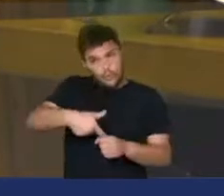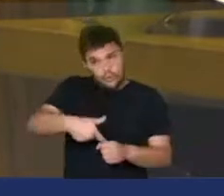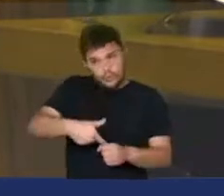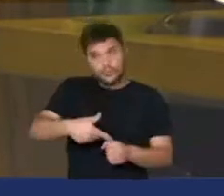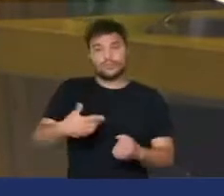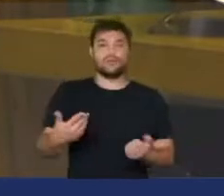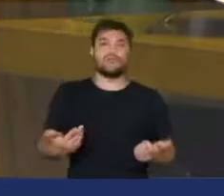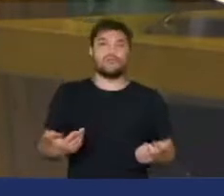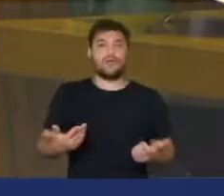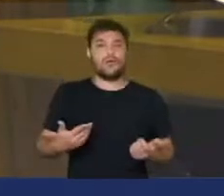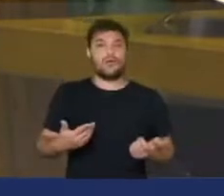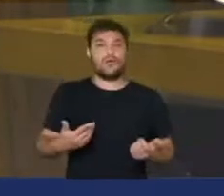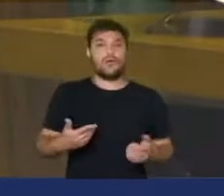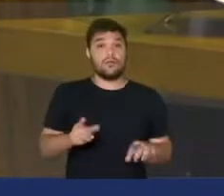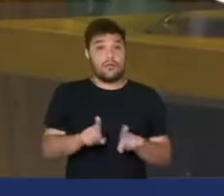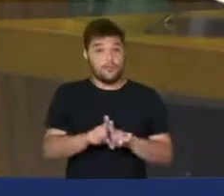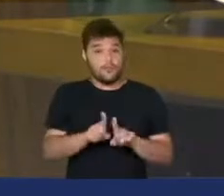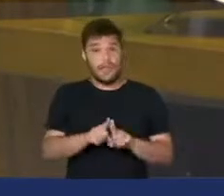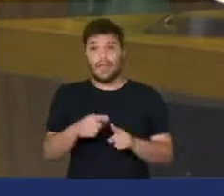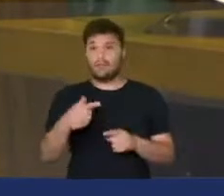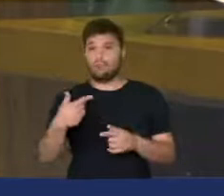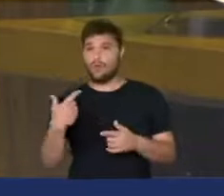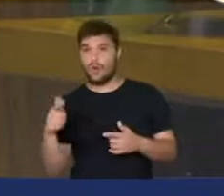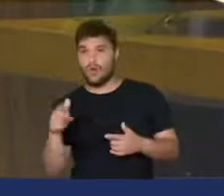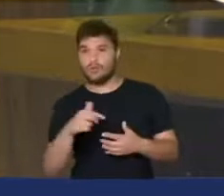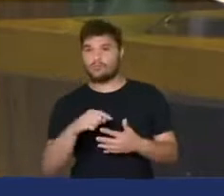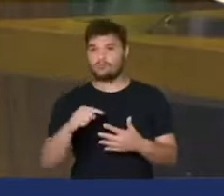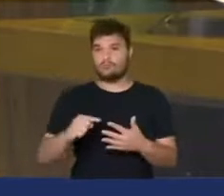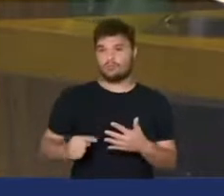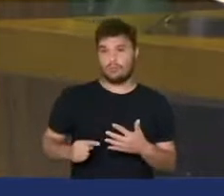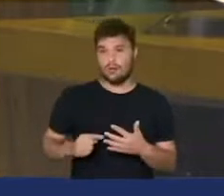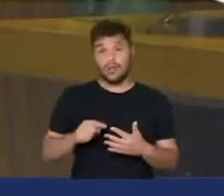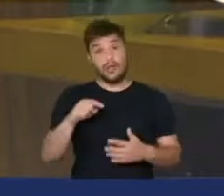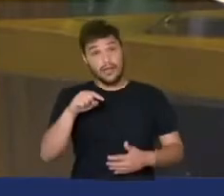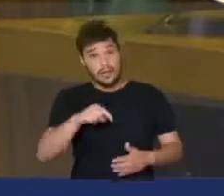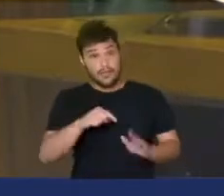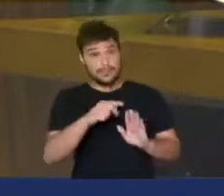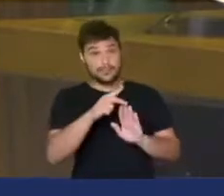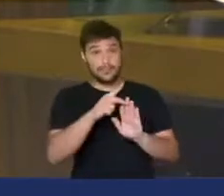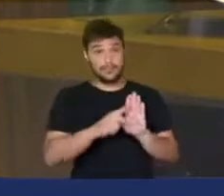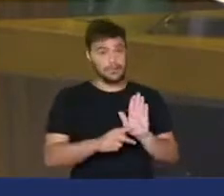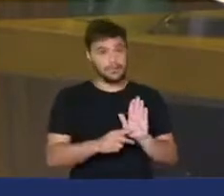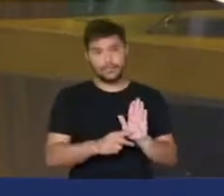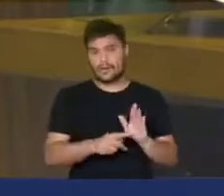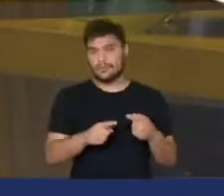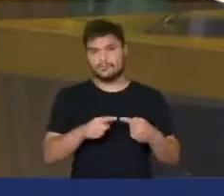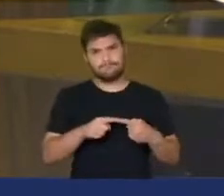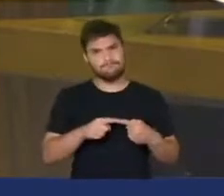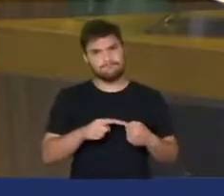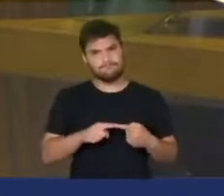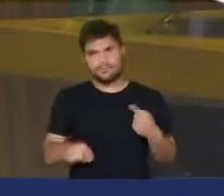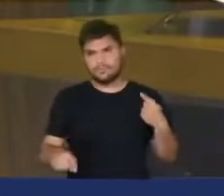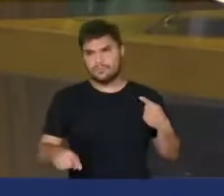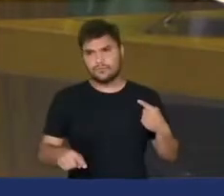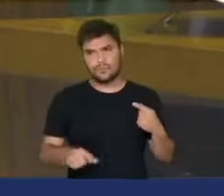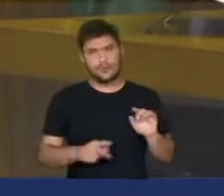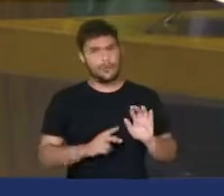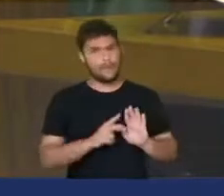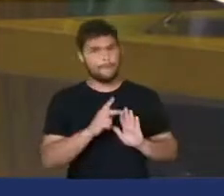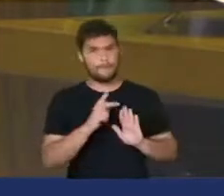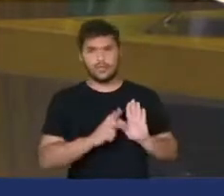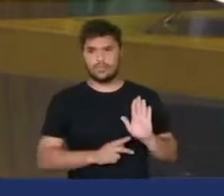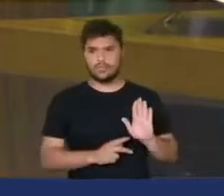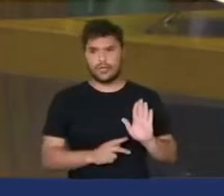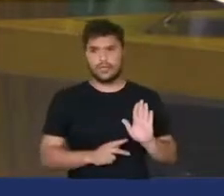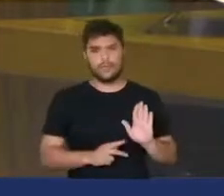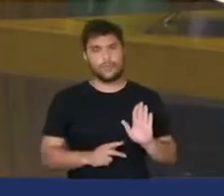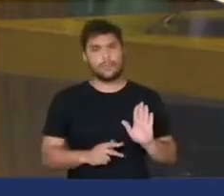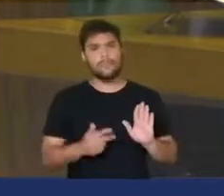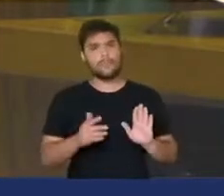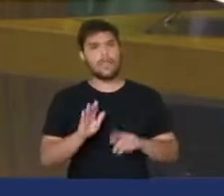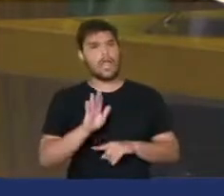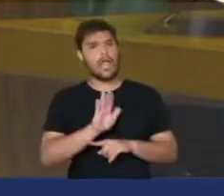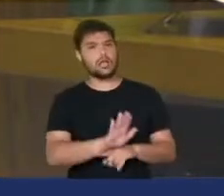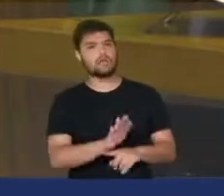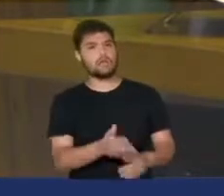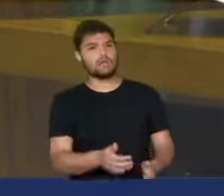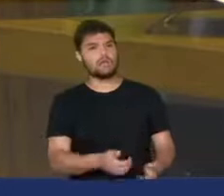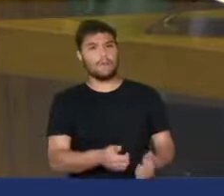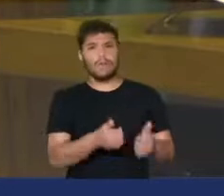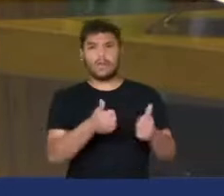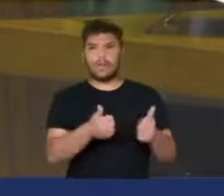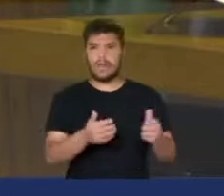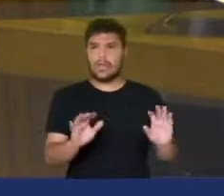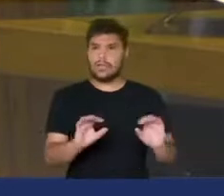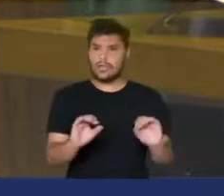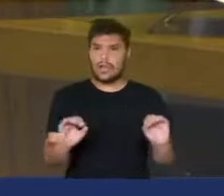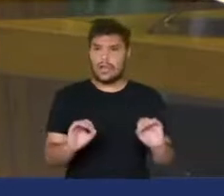dos derivados. Esse projeto não tem nada nele que ajude a melhorar a nossa situação.